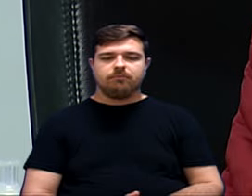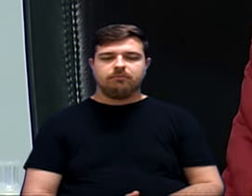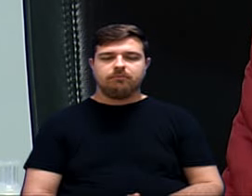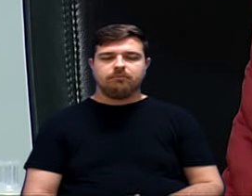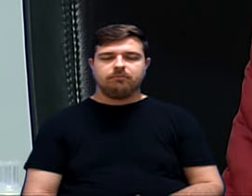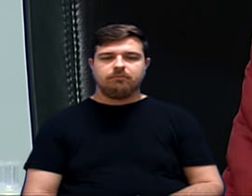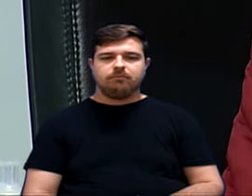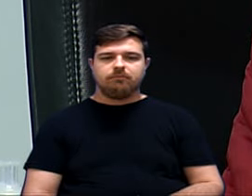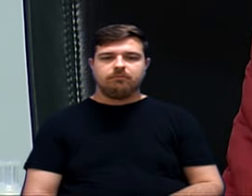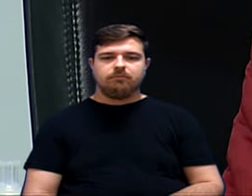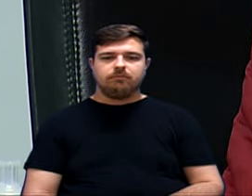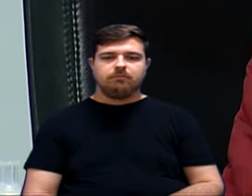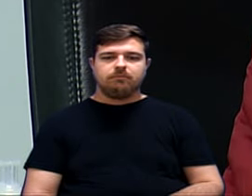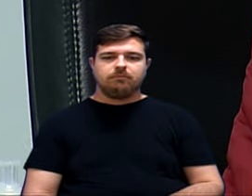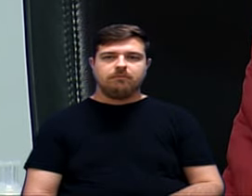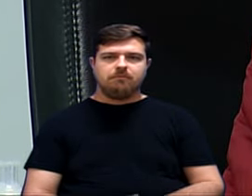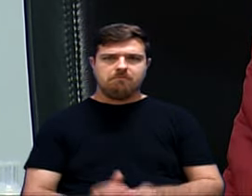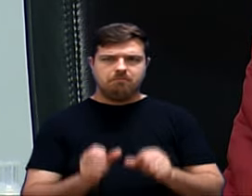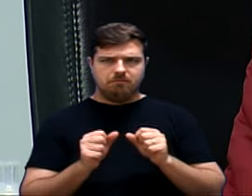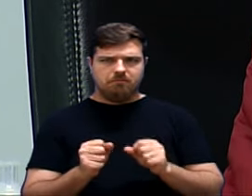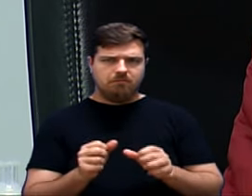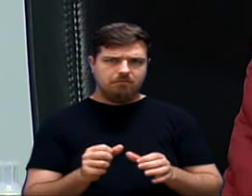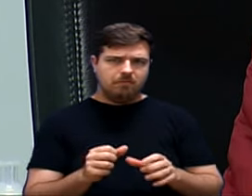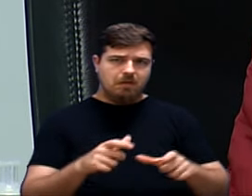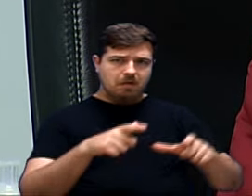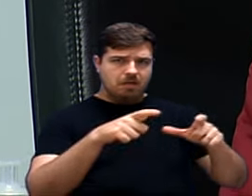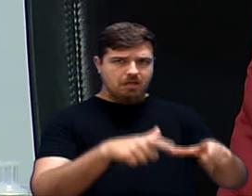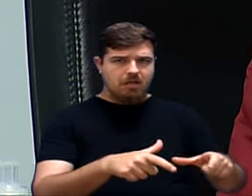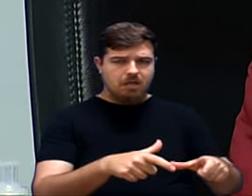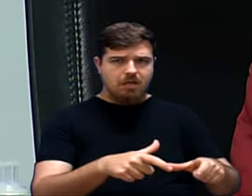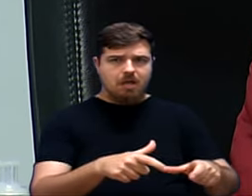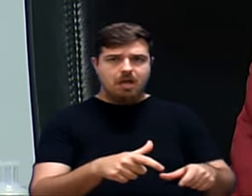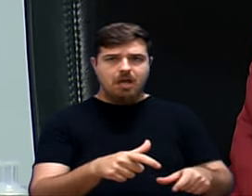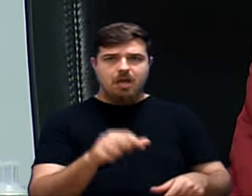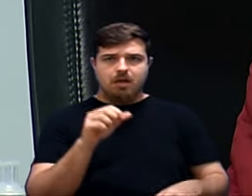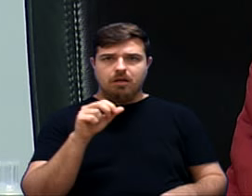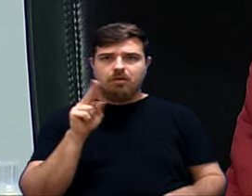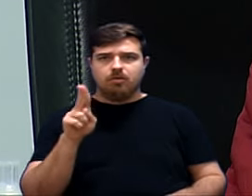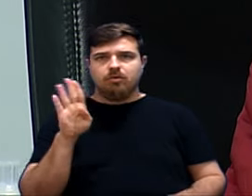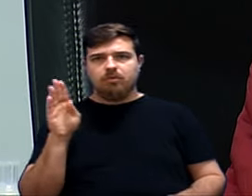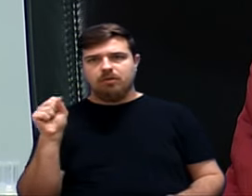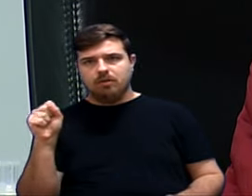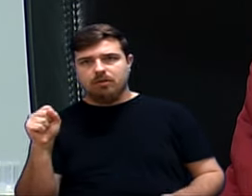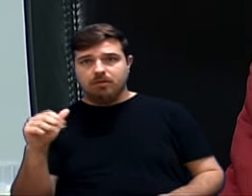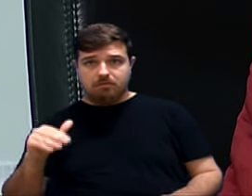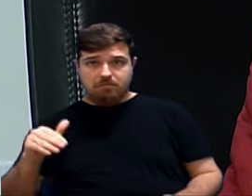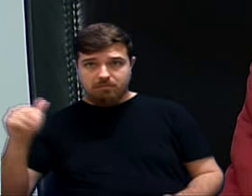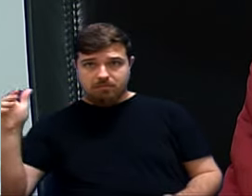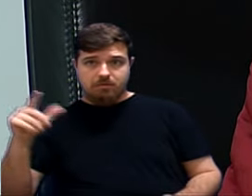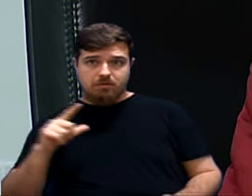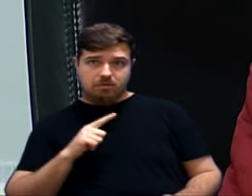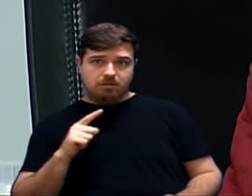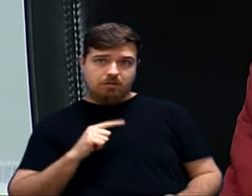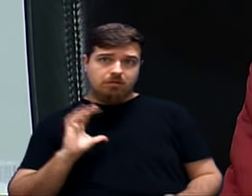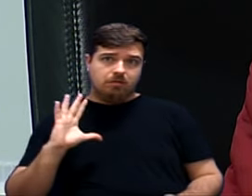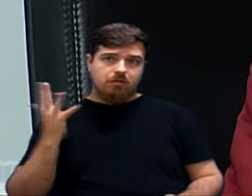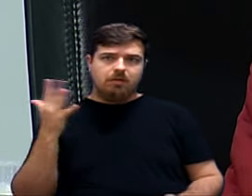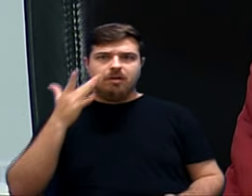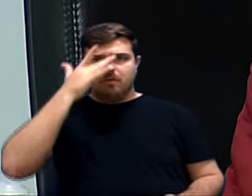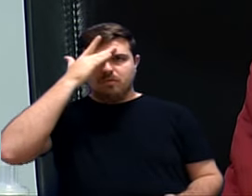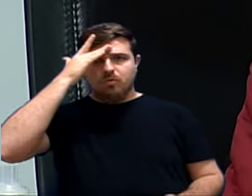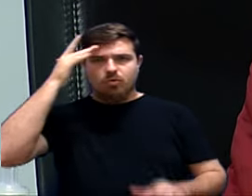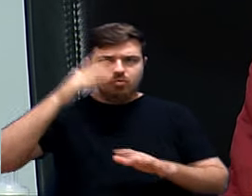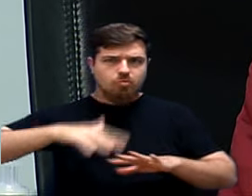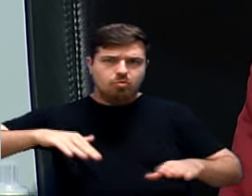é se você conseguir pegar aquela área do posto de saúde para cima na parte nova do Parque São Bento ela tá sendo toda invadida